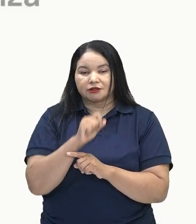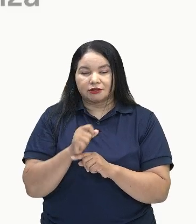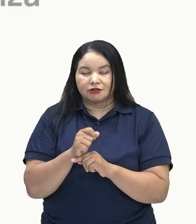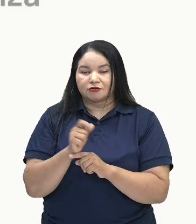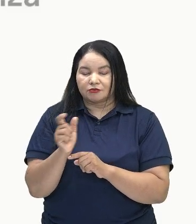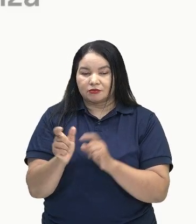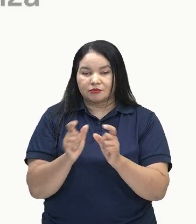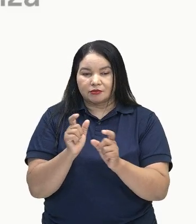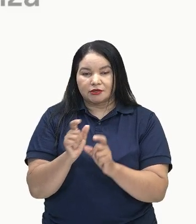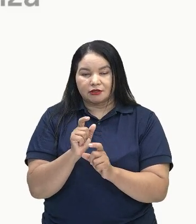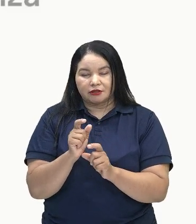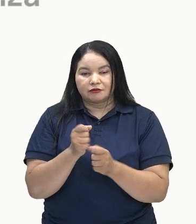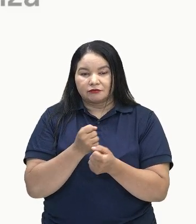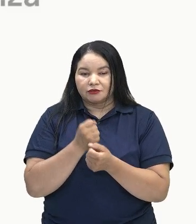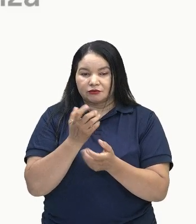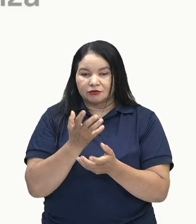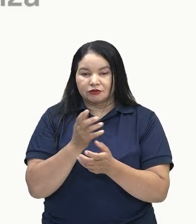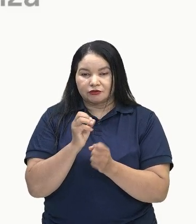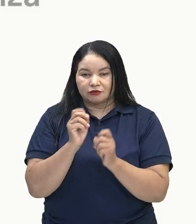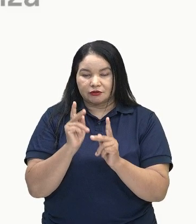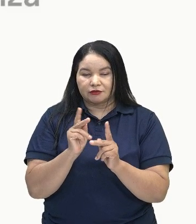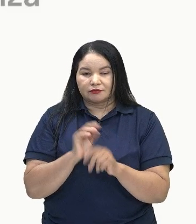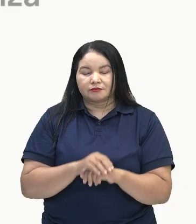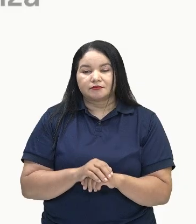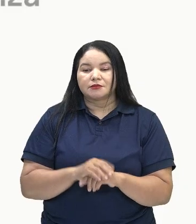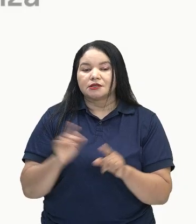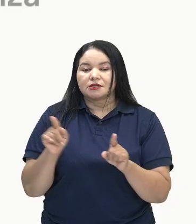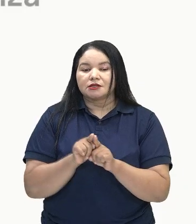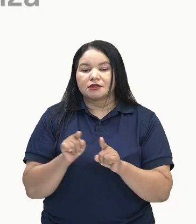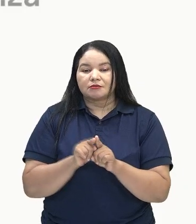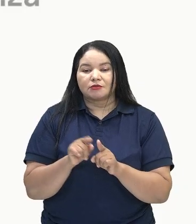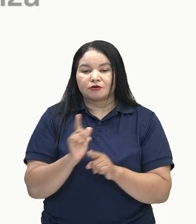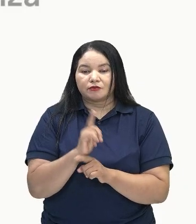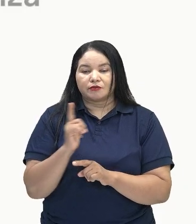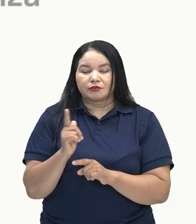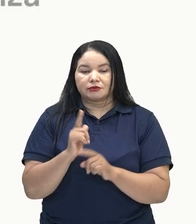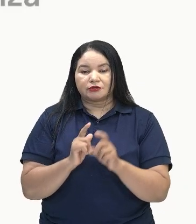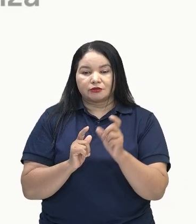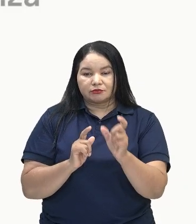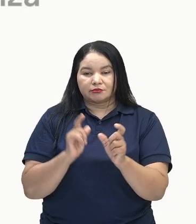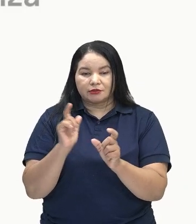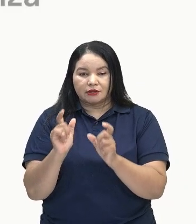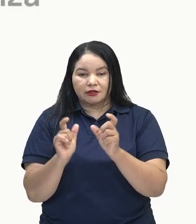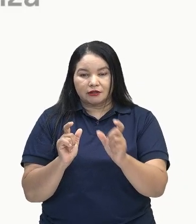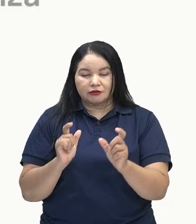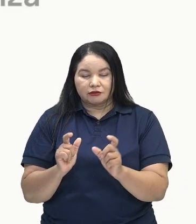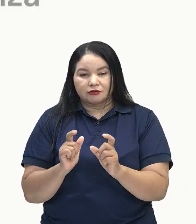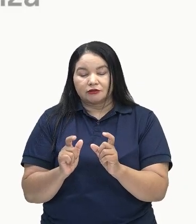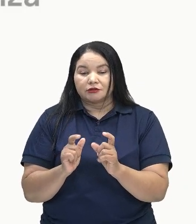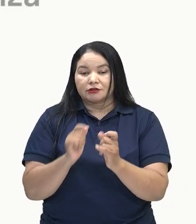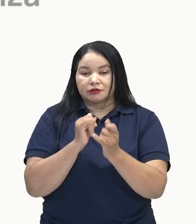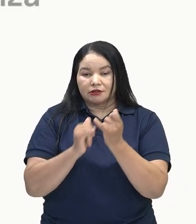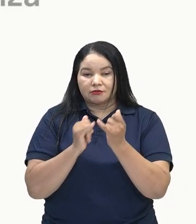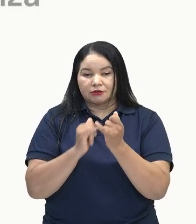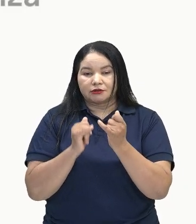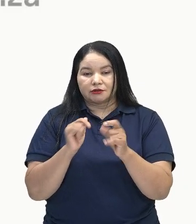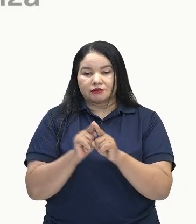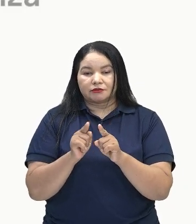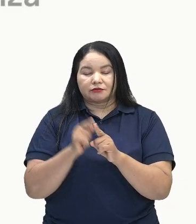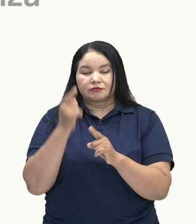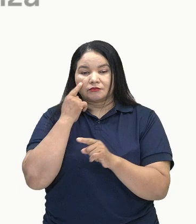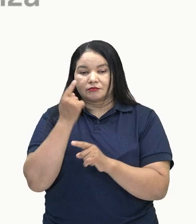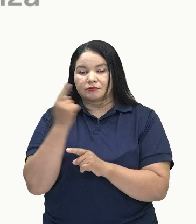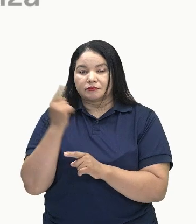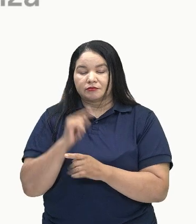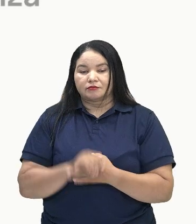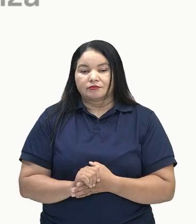expressão. Então, você pode ver aqui que tem algumas palavras que são cognatas, como climate, né? O